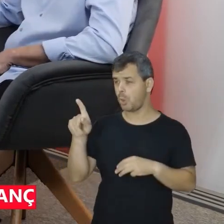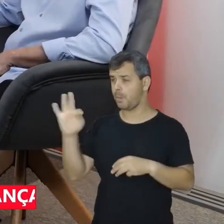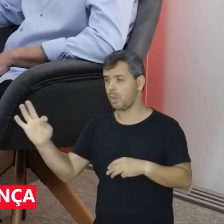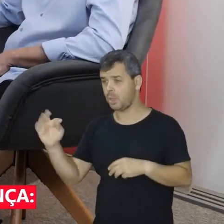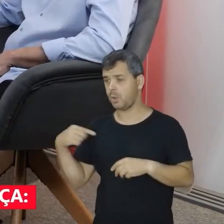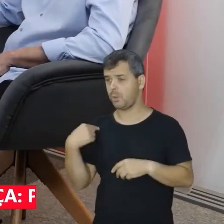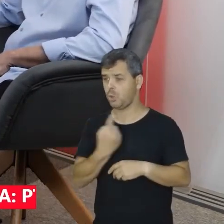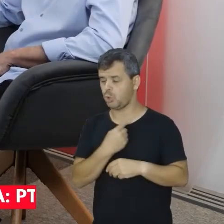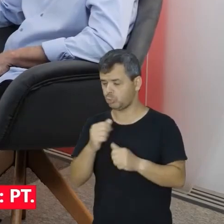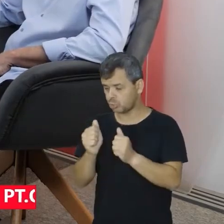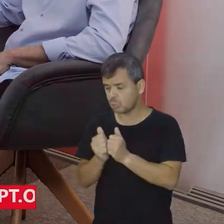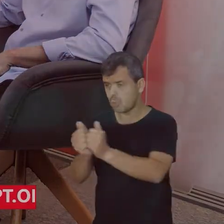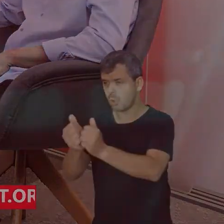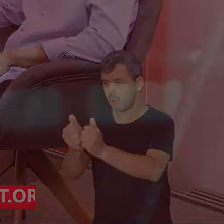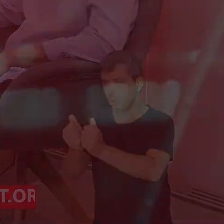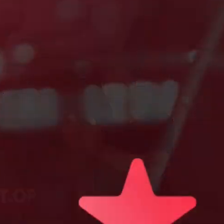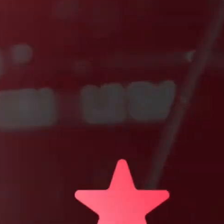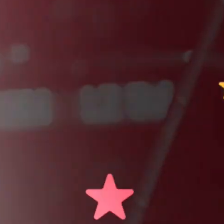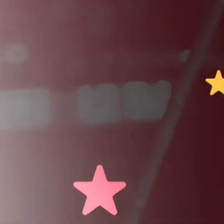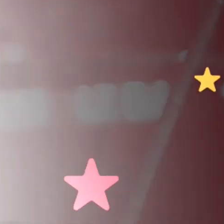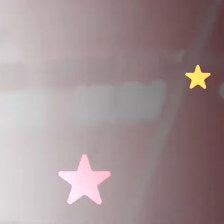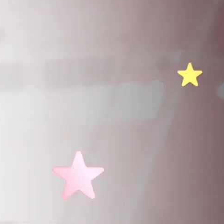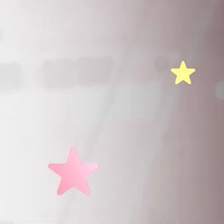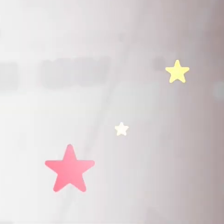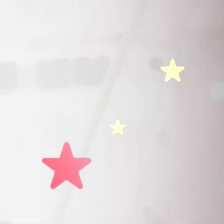Trabalhadores e nossos aliados, estamos firmes na luta.